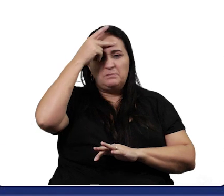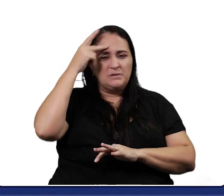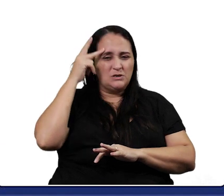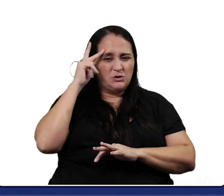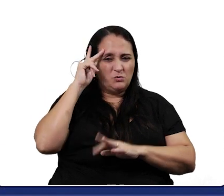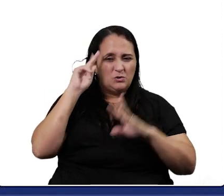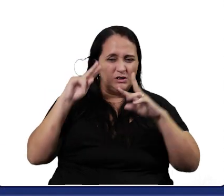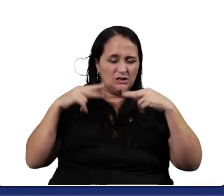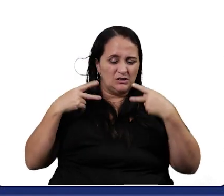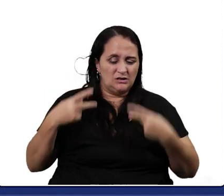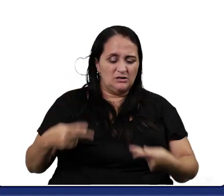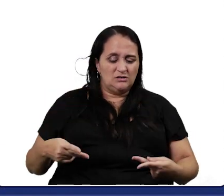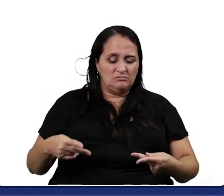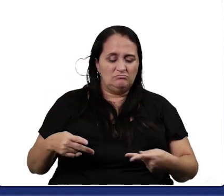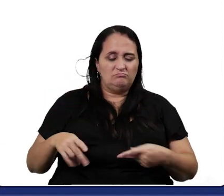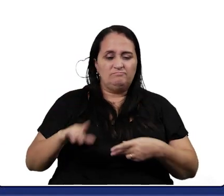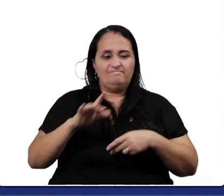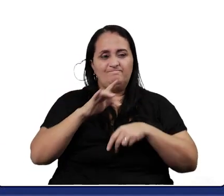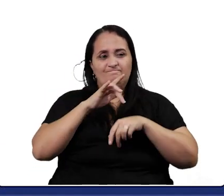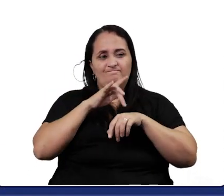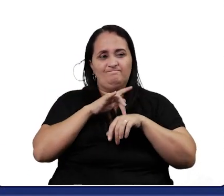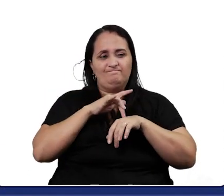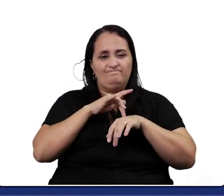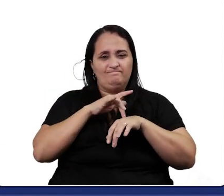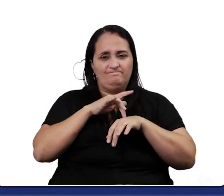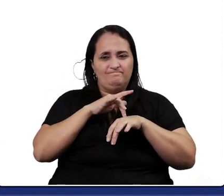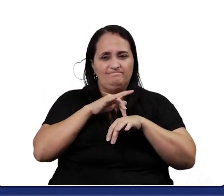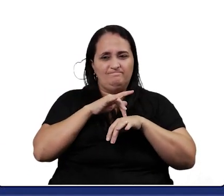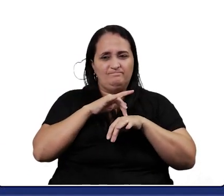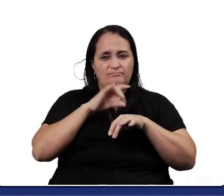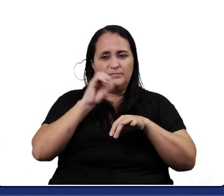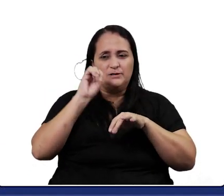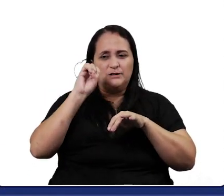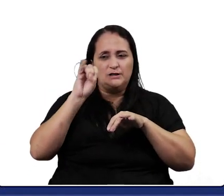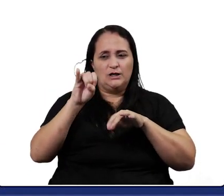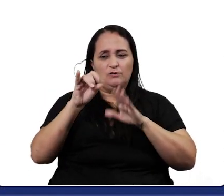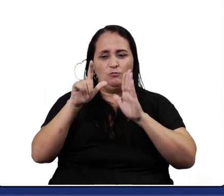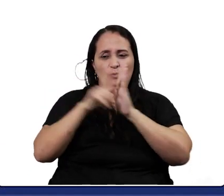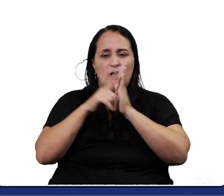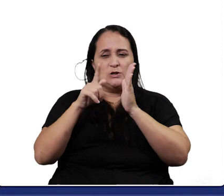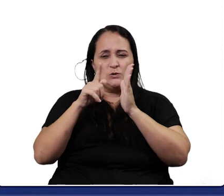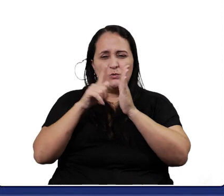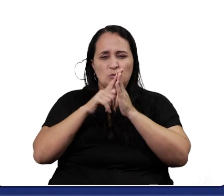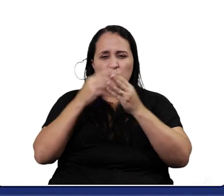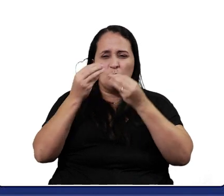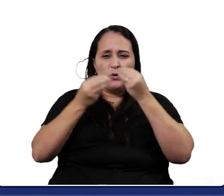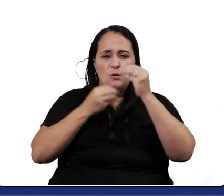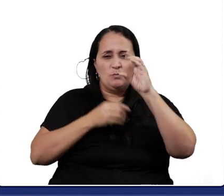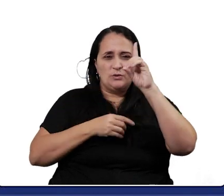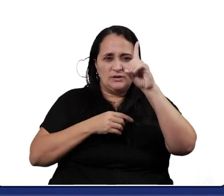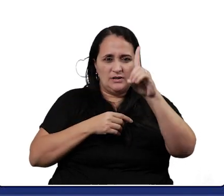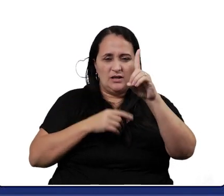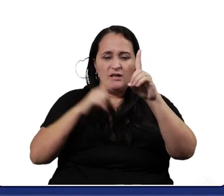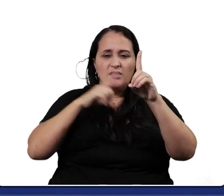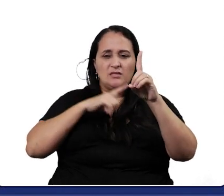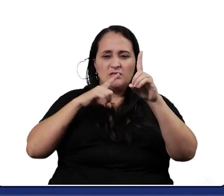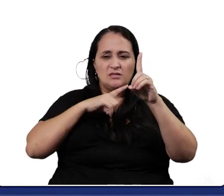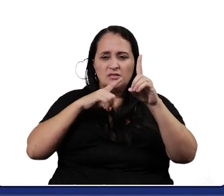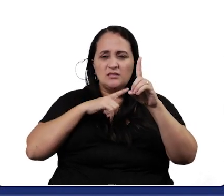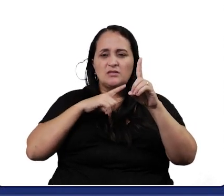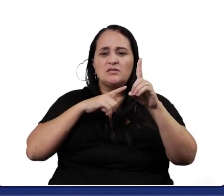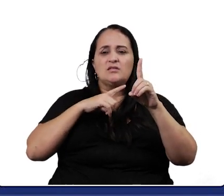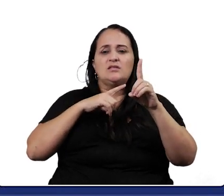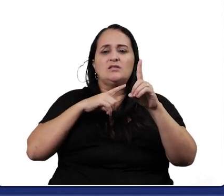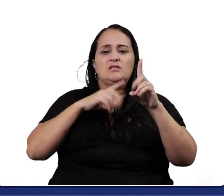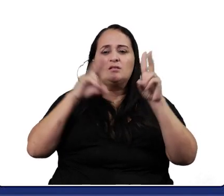nem protagonista. E letra D, ter o assunto fácil, rápido e dinâmico